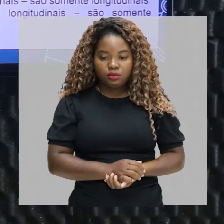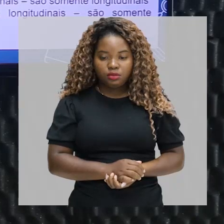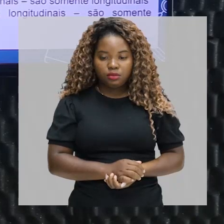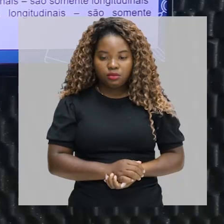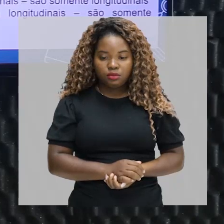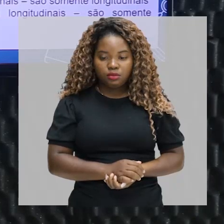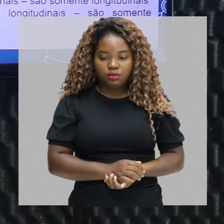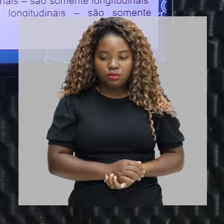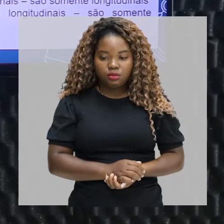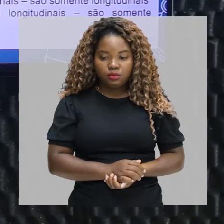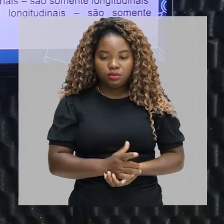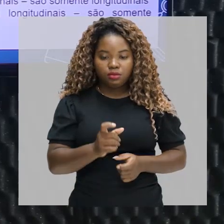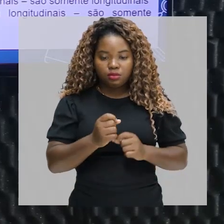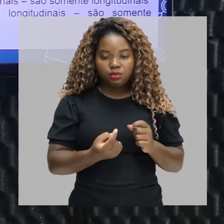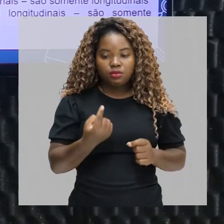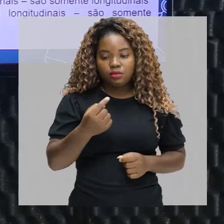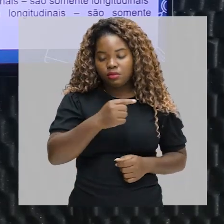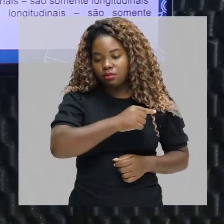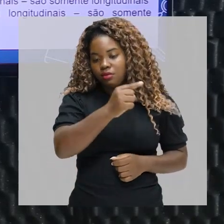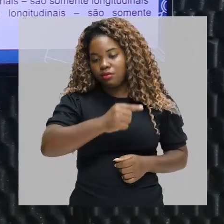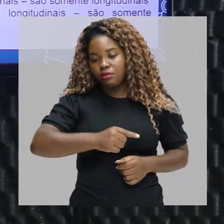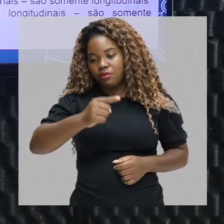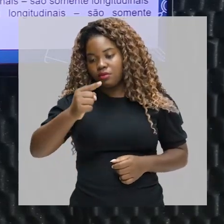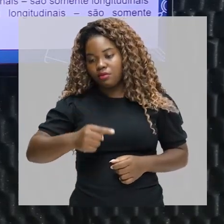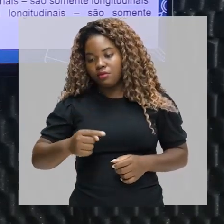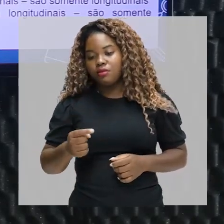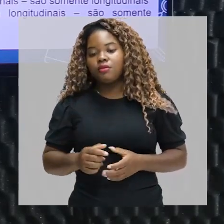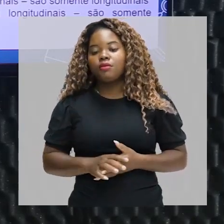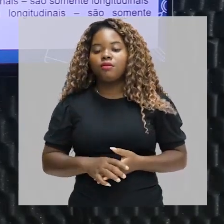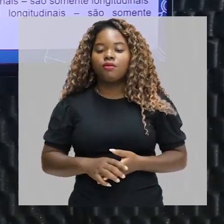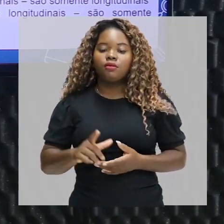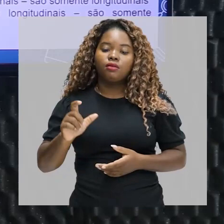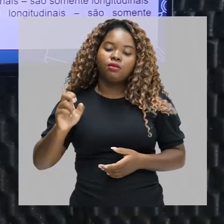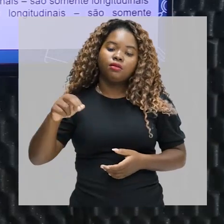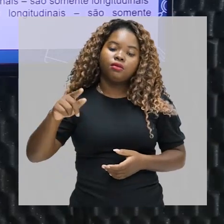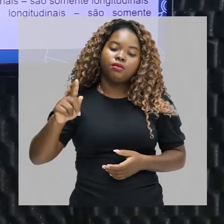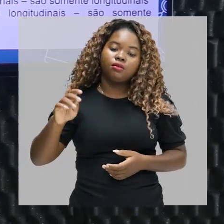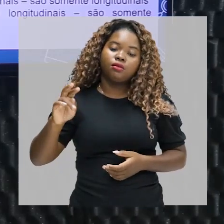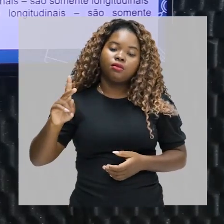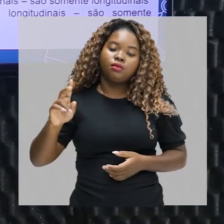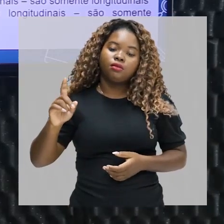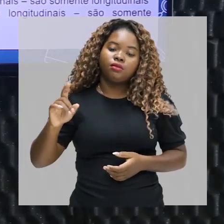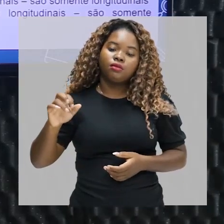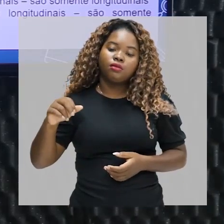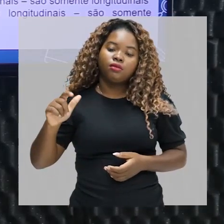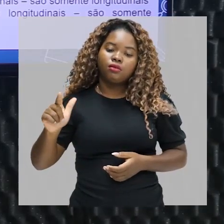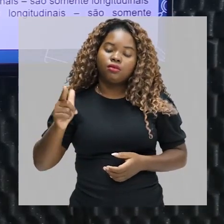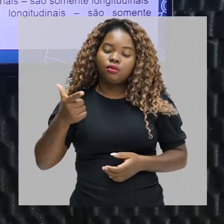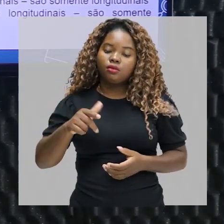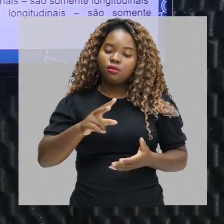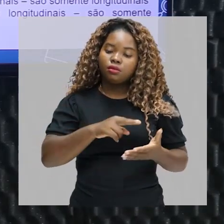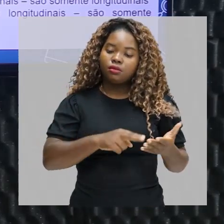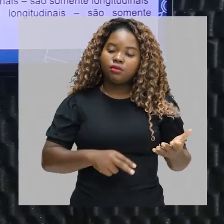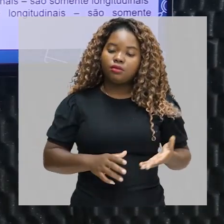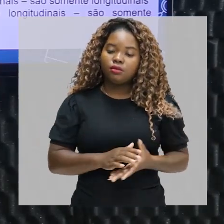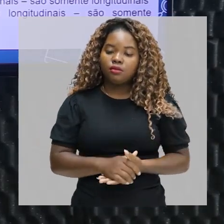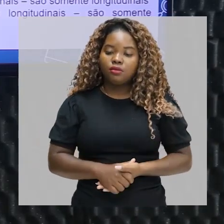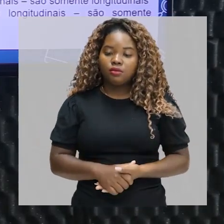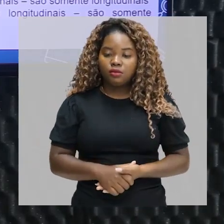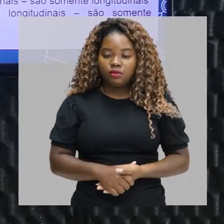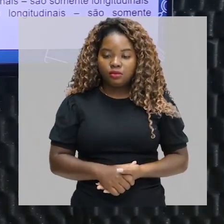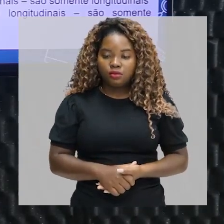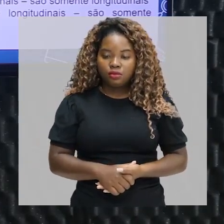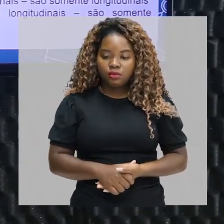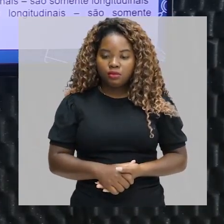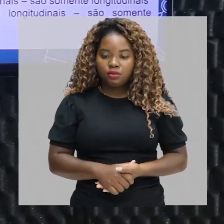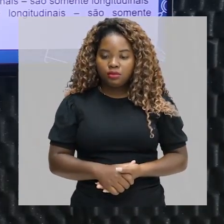nós estamos tratando ali de uma onda mecânica longitudinal, tá ok? As ondas mecânicas no interior do meio